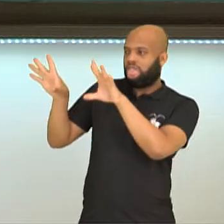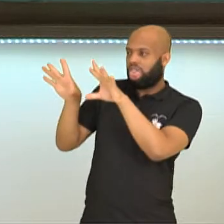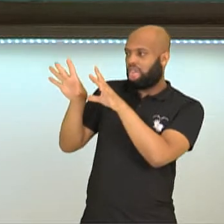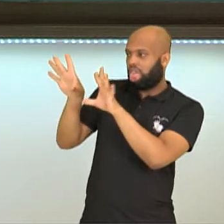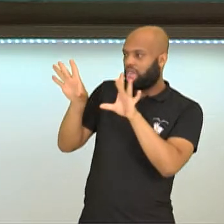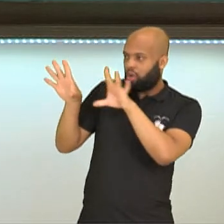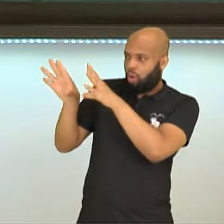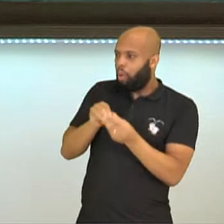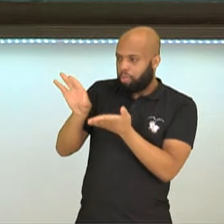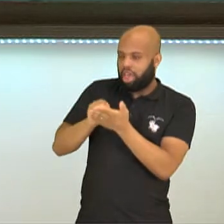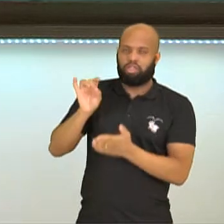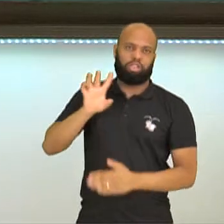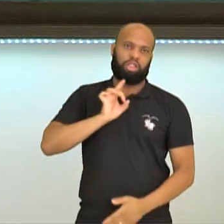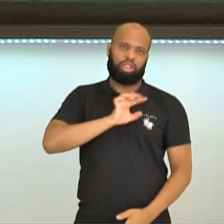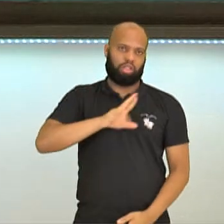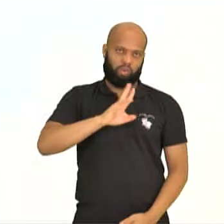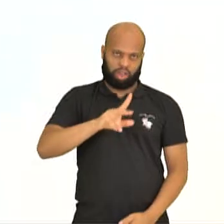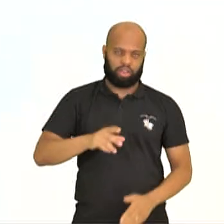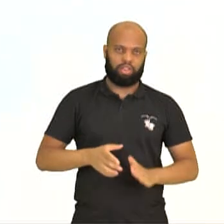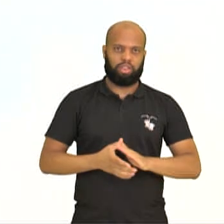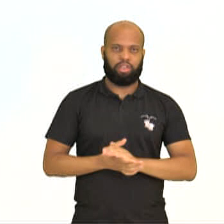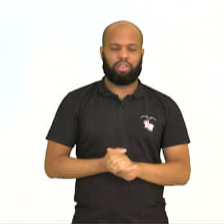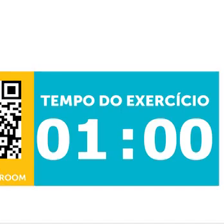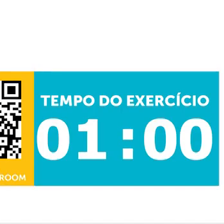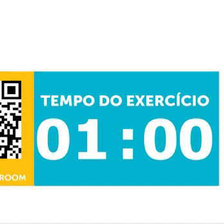aí que eu já volto comentando com vocês.